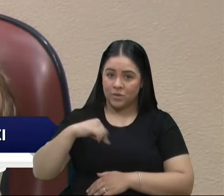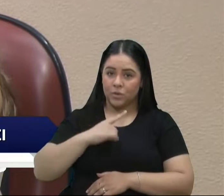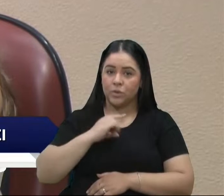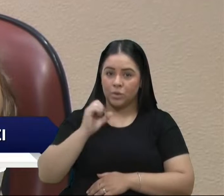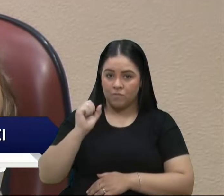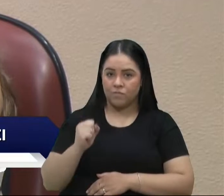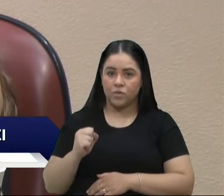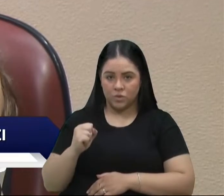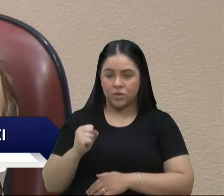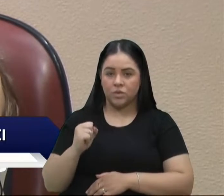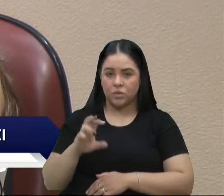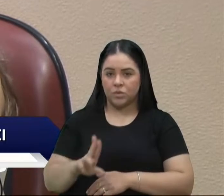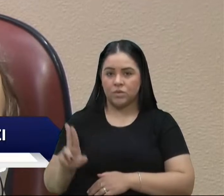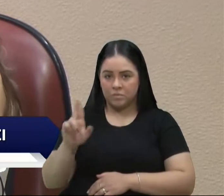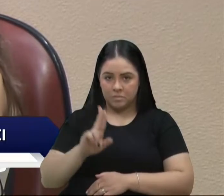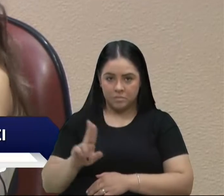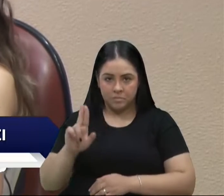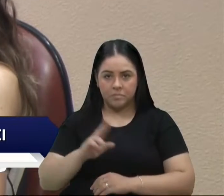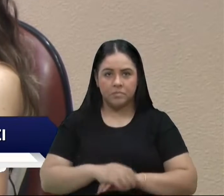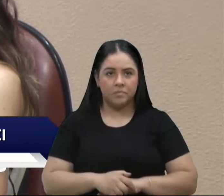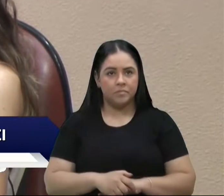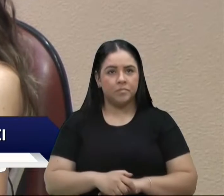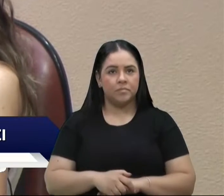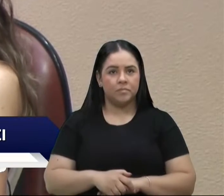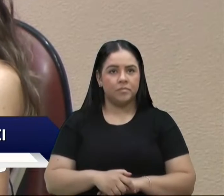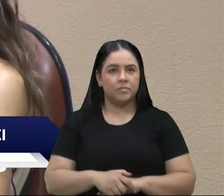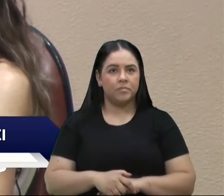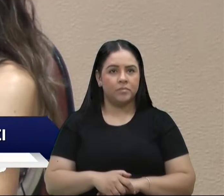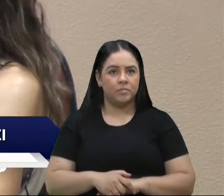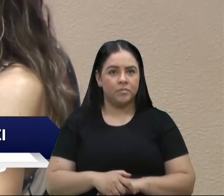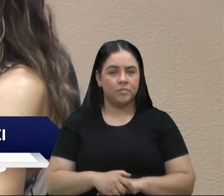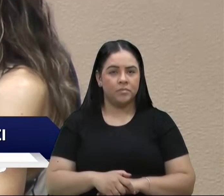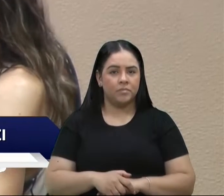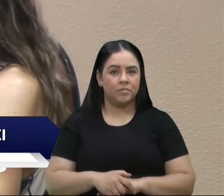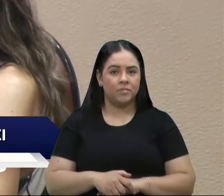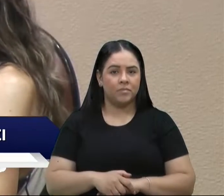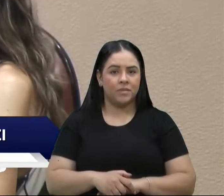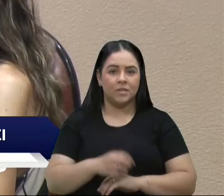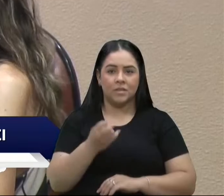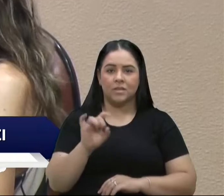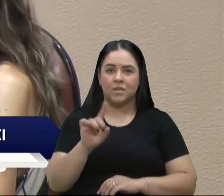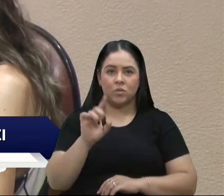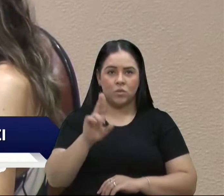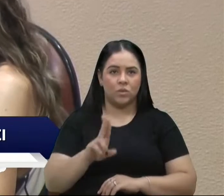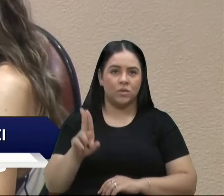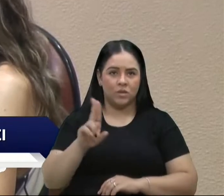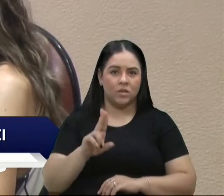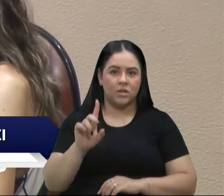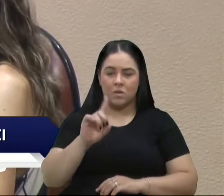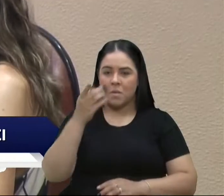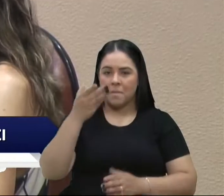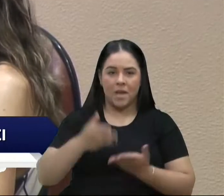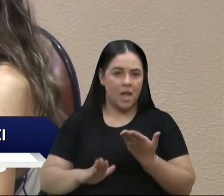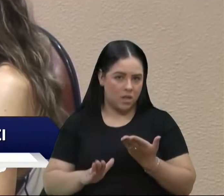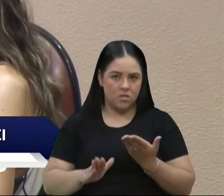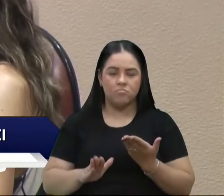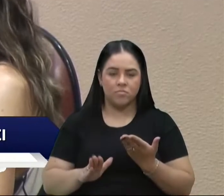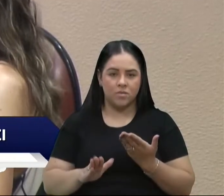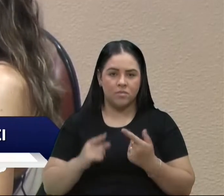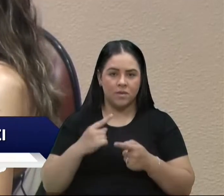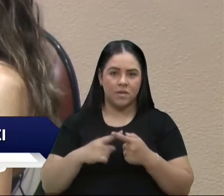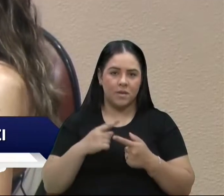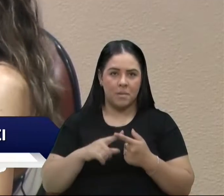pode estar utilizando. E se não usar, perde? Na verdade, se não usar, não é que perde, porque a